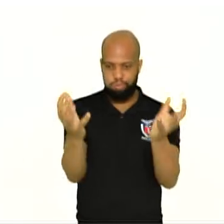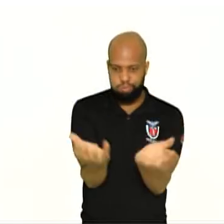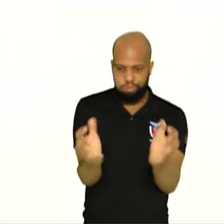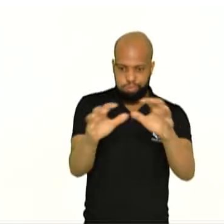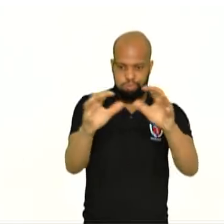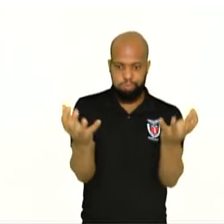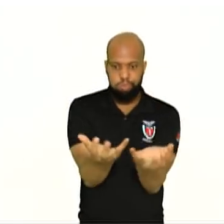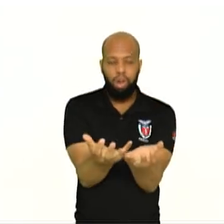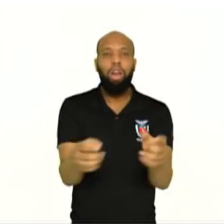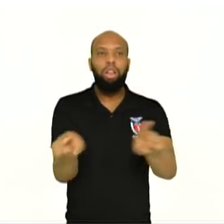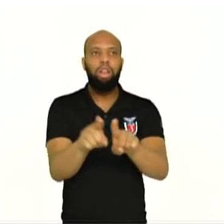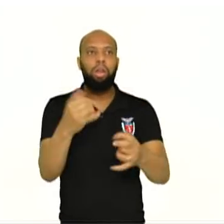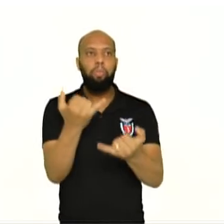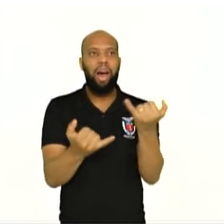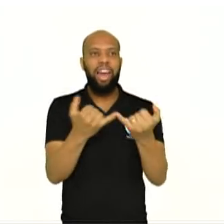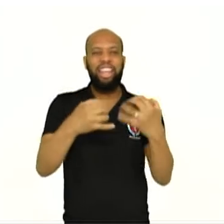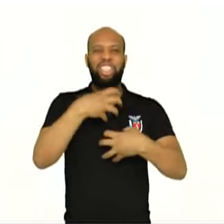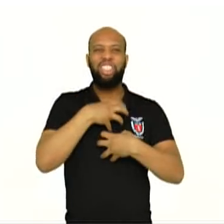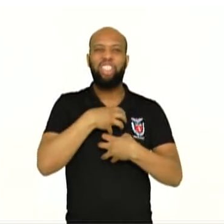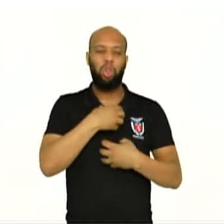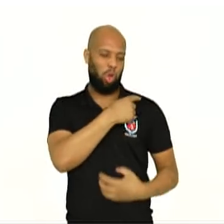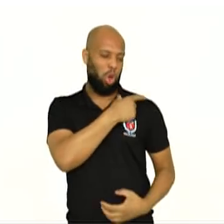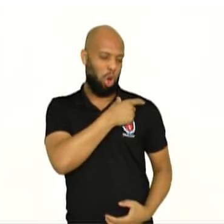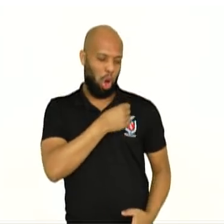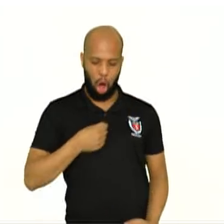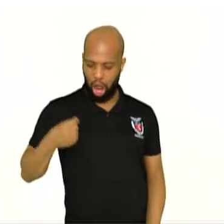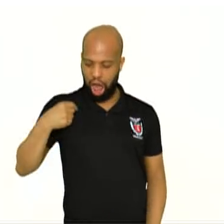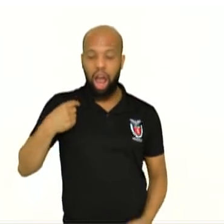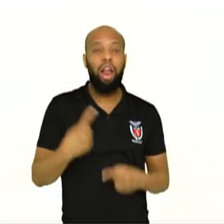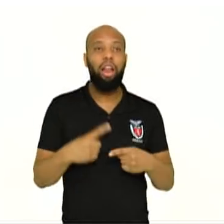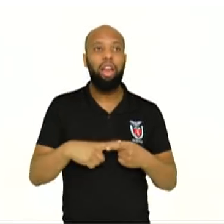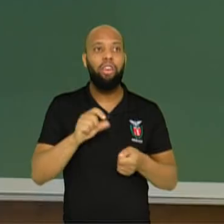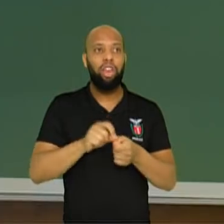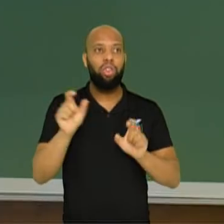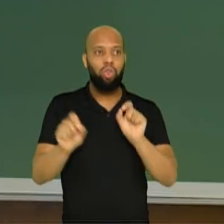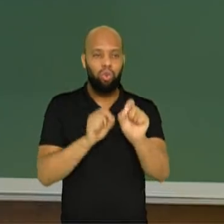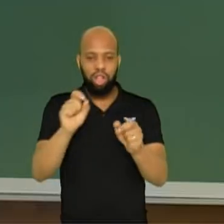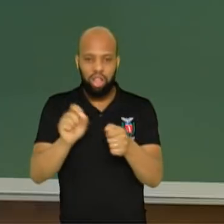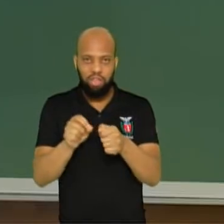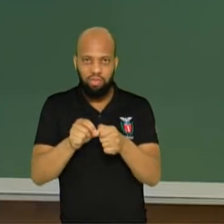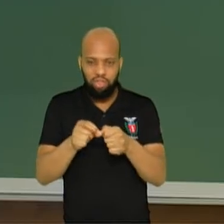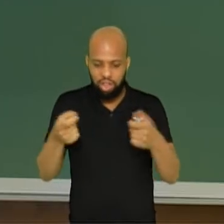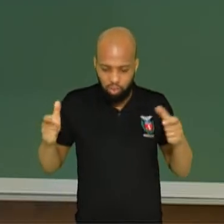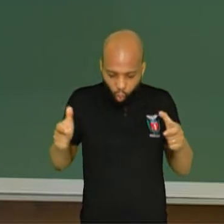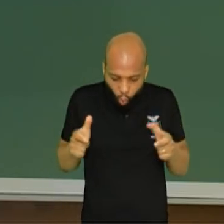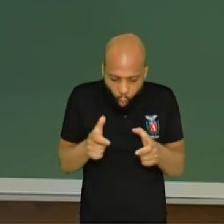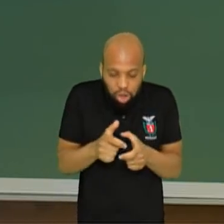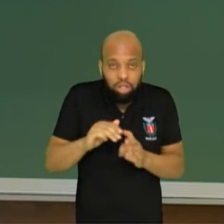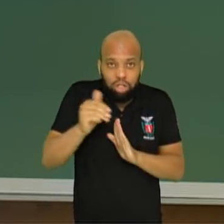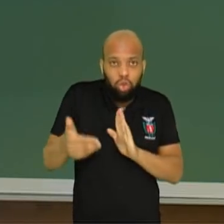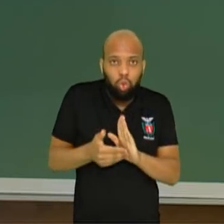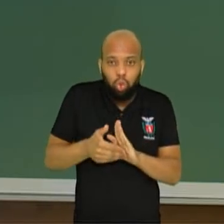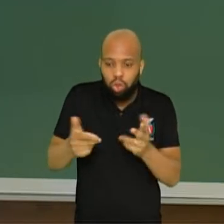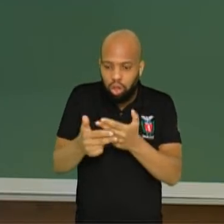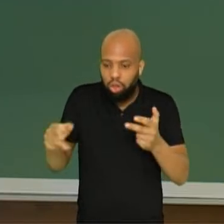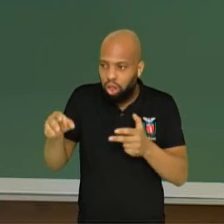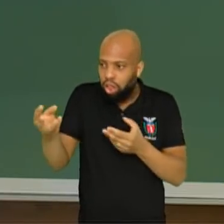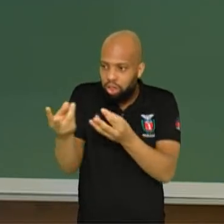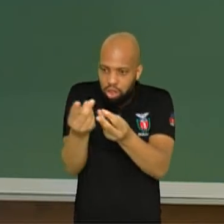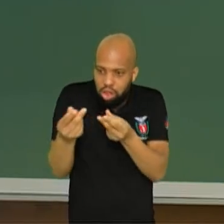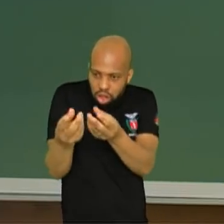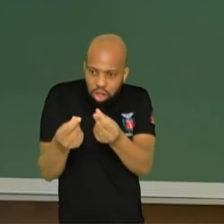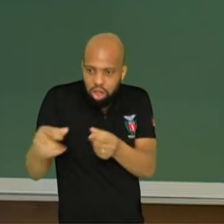esse colarzinho aqui assim na ponta. Para quê? Para afunilar todas as substâncias que a esponja está